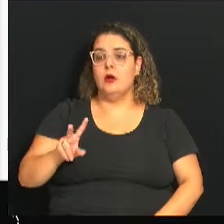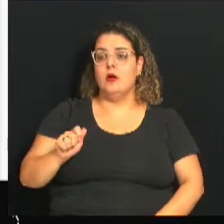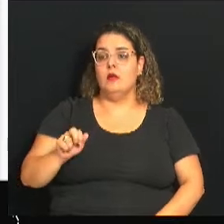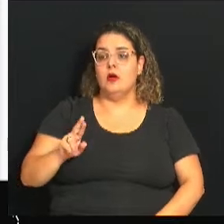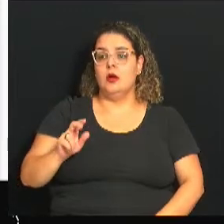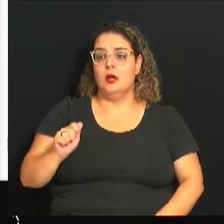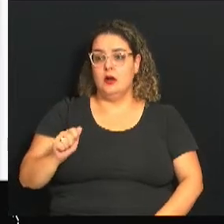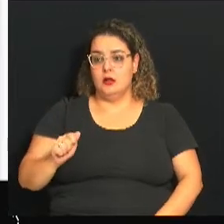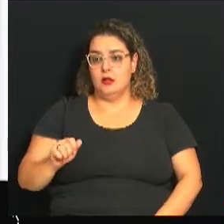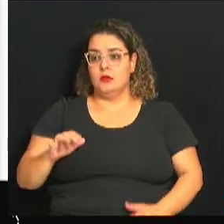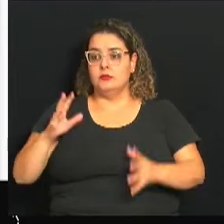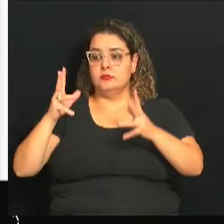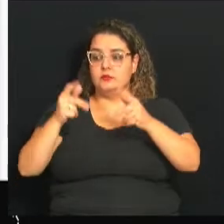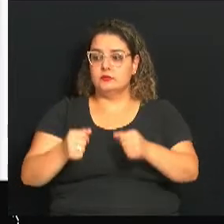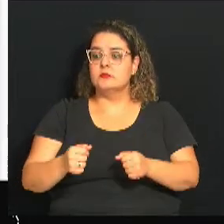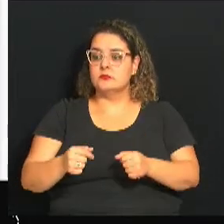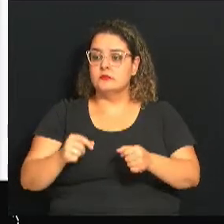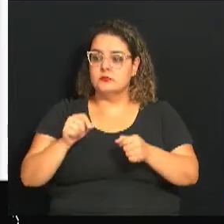de tudo que já foi